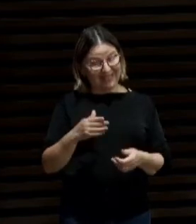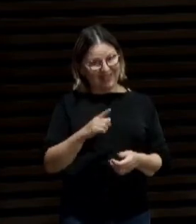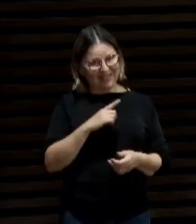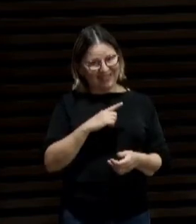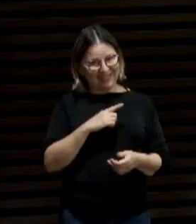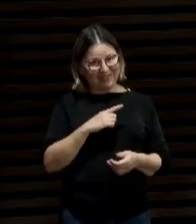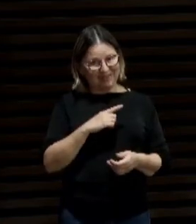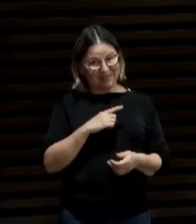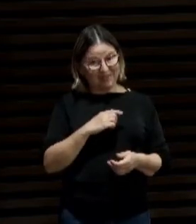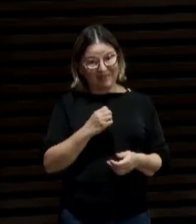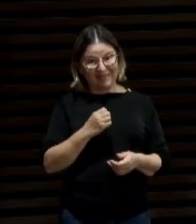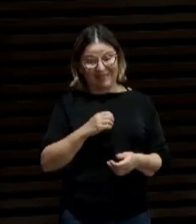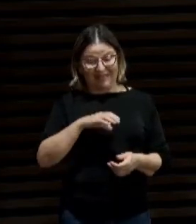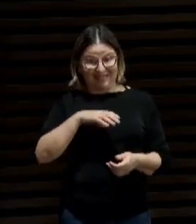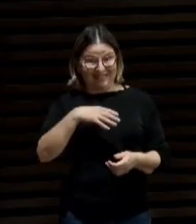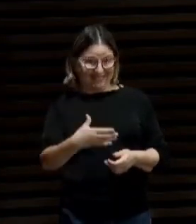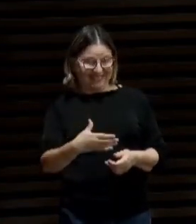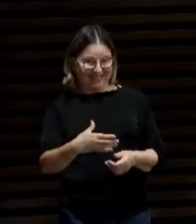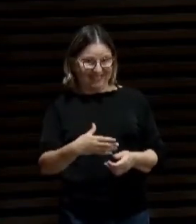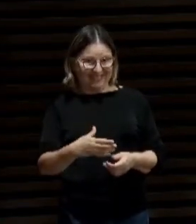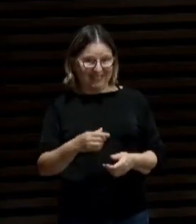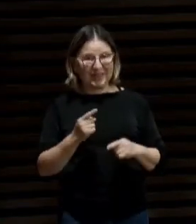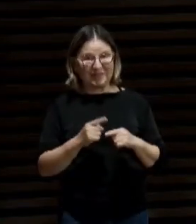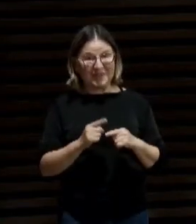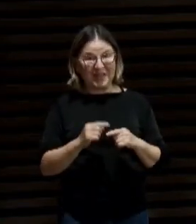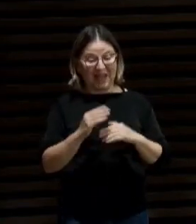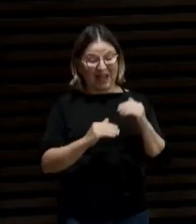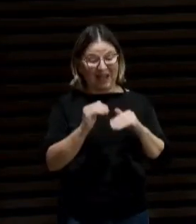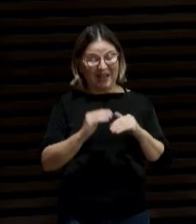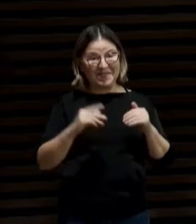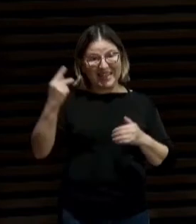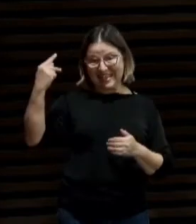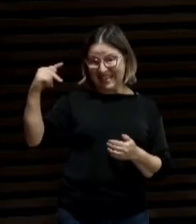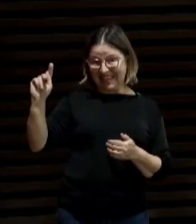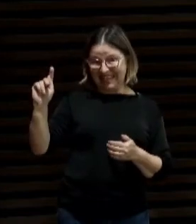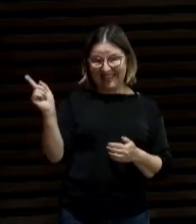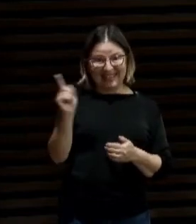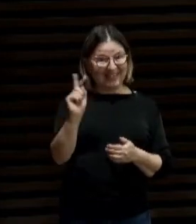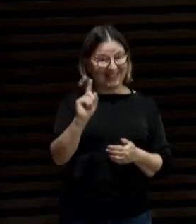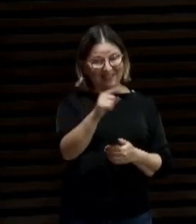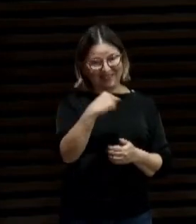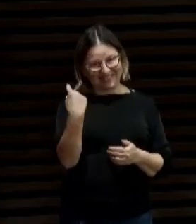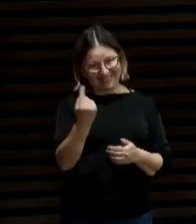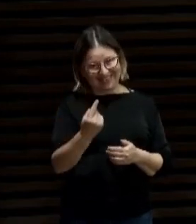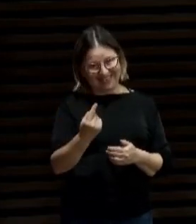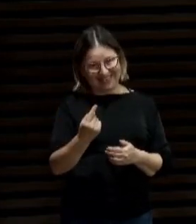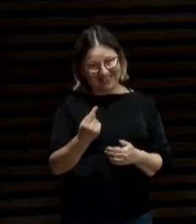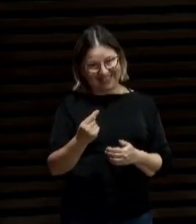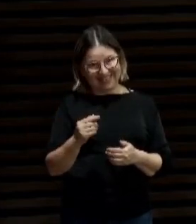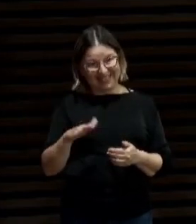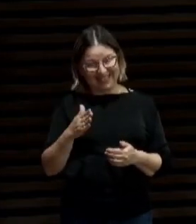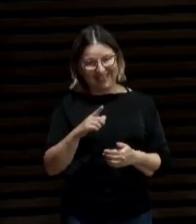ânimo. Porque é uma obra dele, não nossa. Nós temos, portanto, sempre